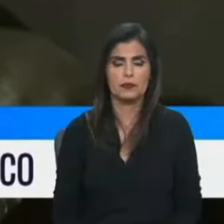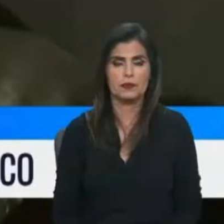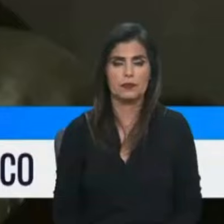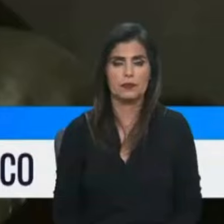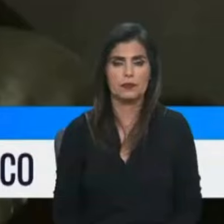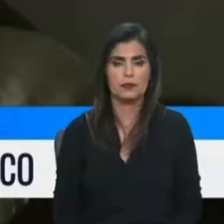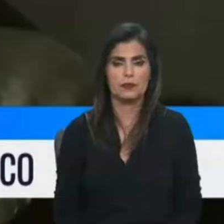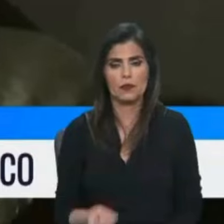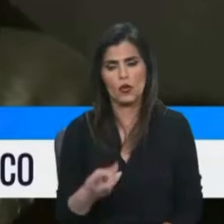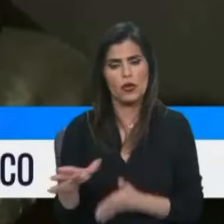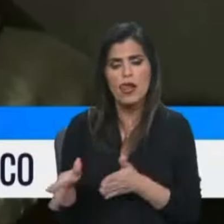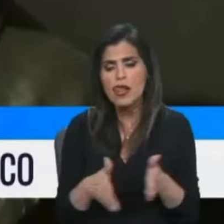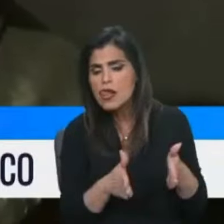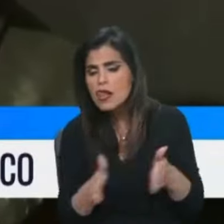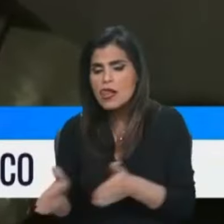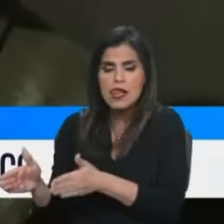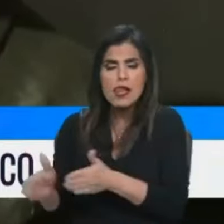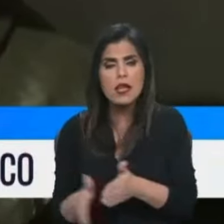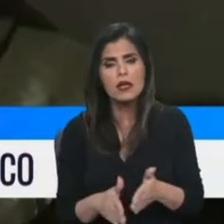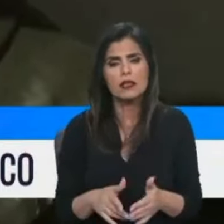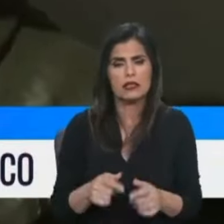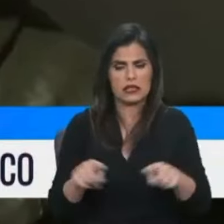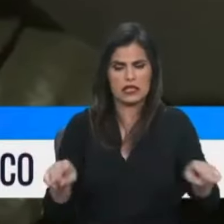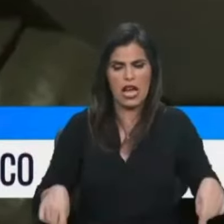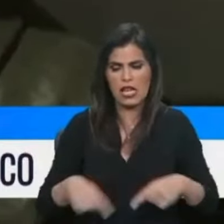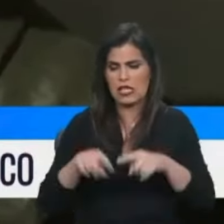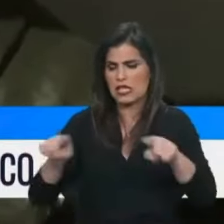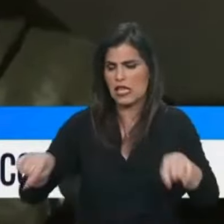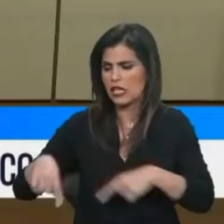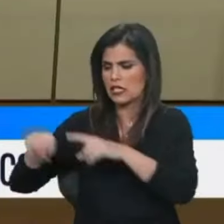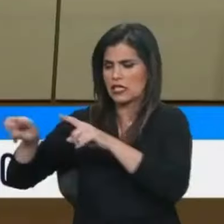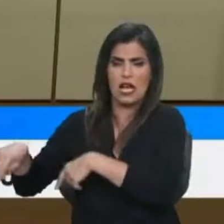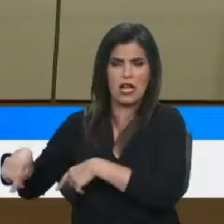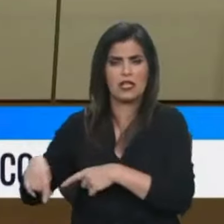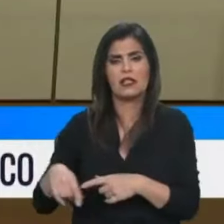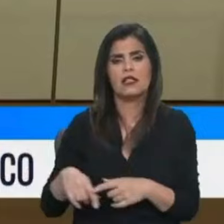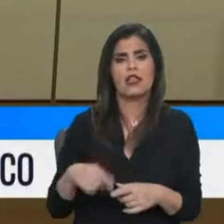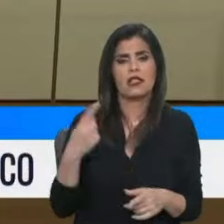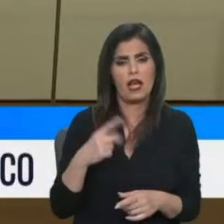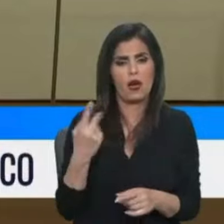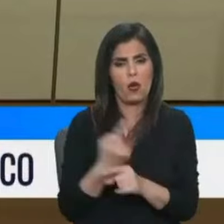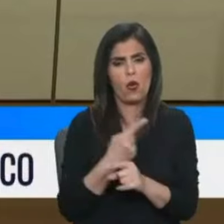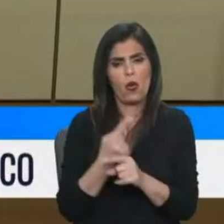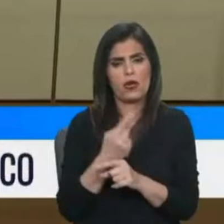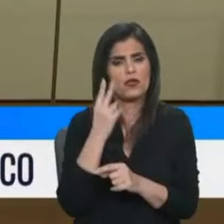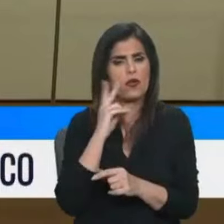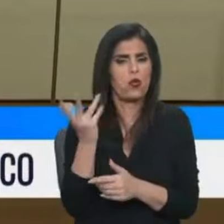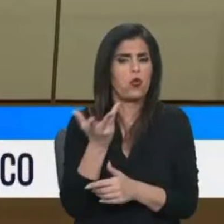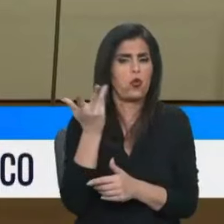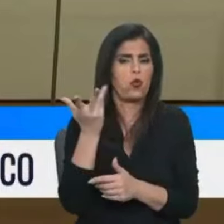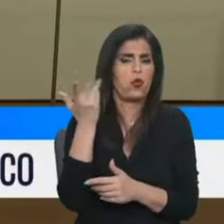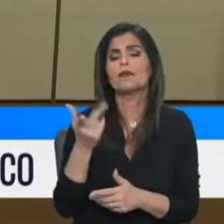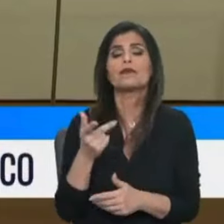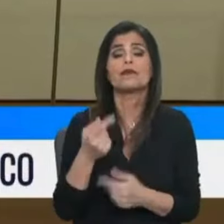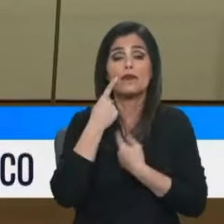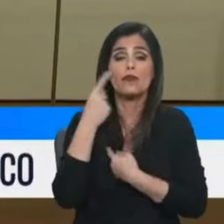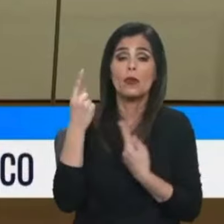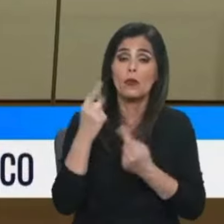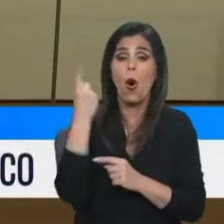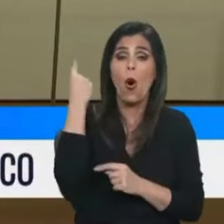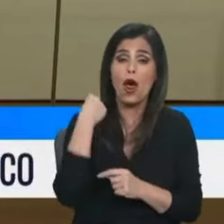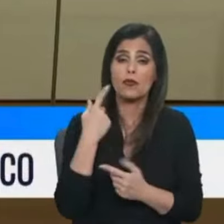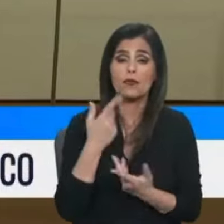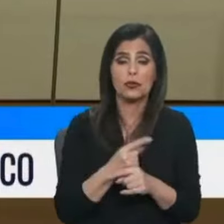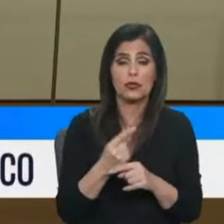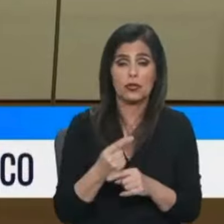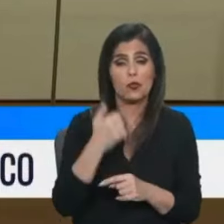São muitos corredores, dezenas de salas que guardam tesouros nacionais. Foram revelados ao público há um ano, depois do Museu